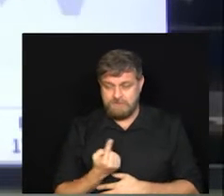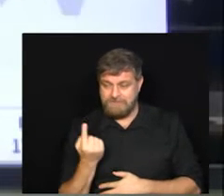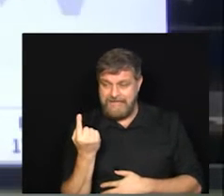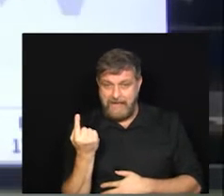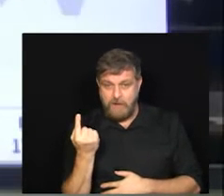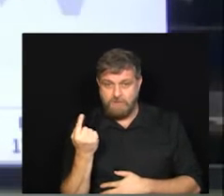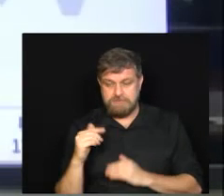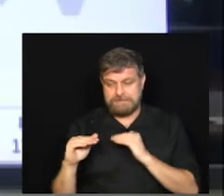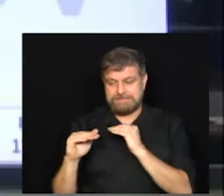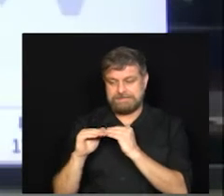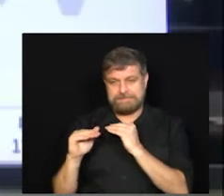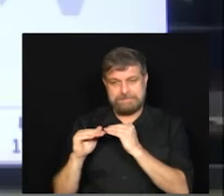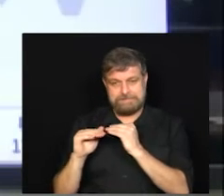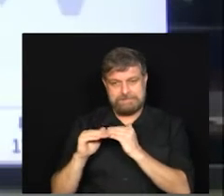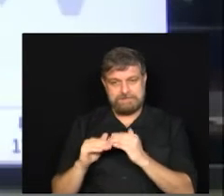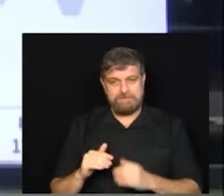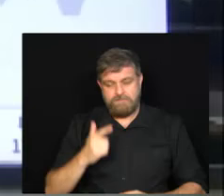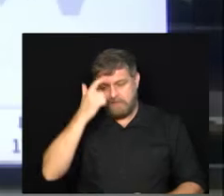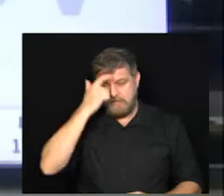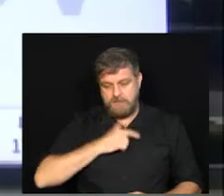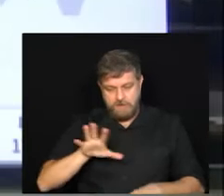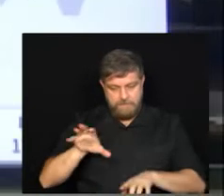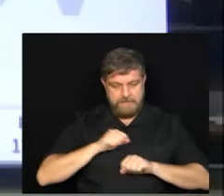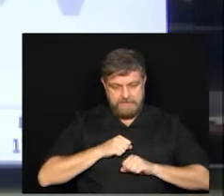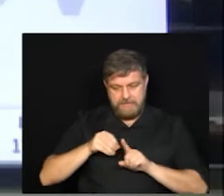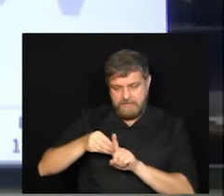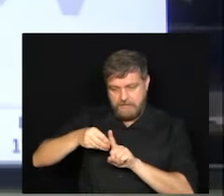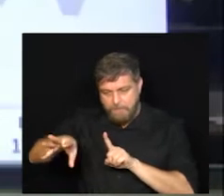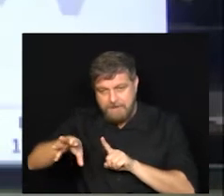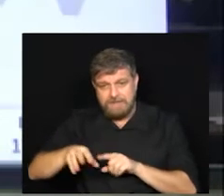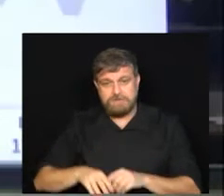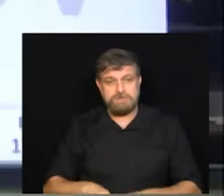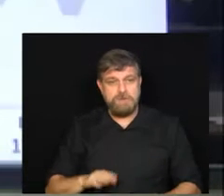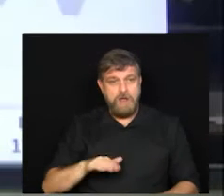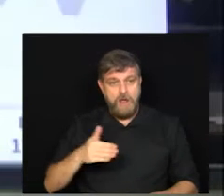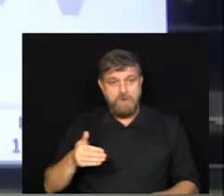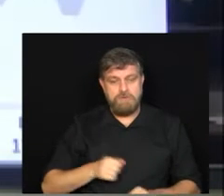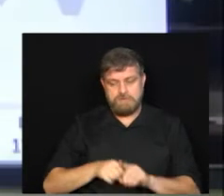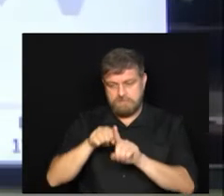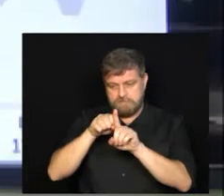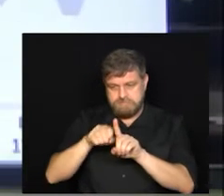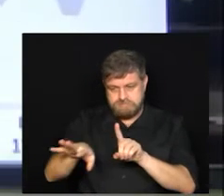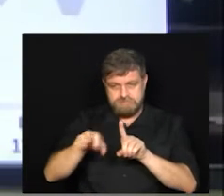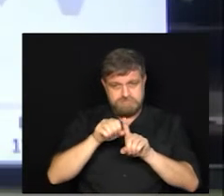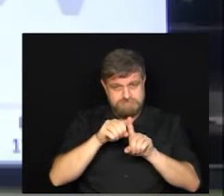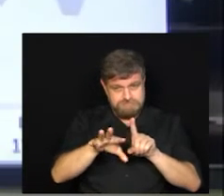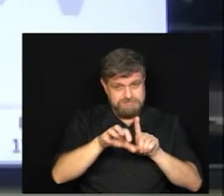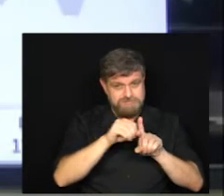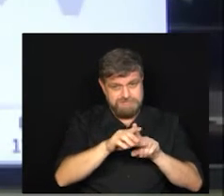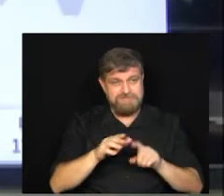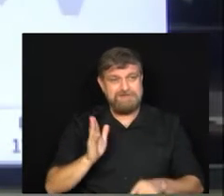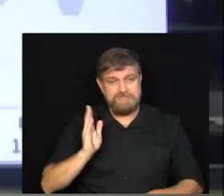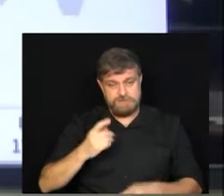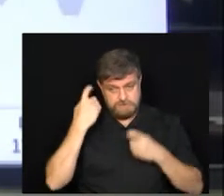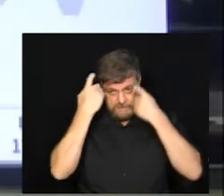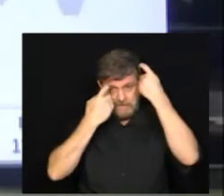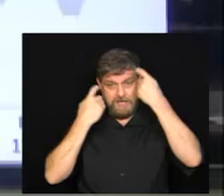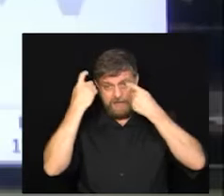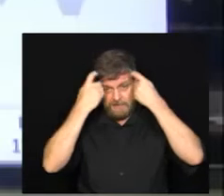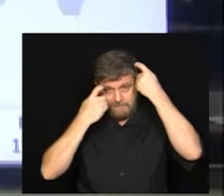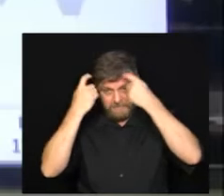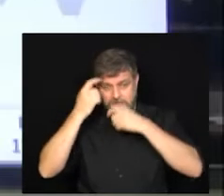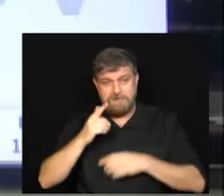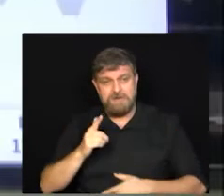está estável. Eu peguei e eu passo para uma pessoa. Agora, quando a gente passa de 1, aí já é preocupante. A